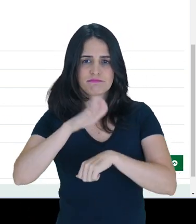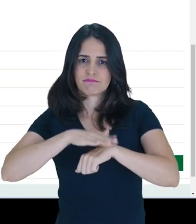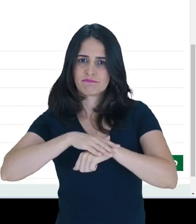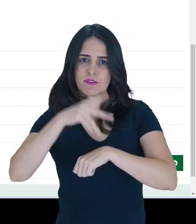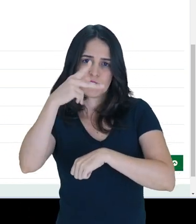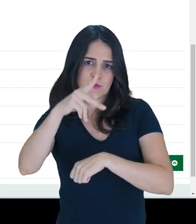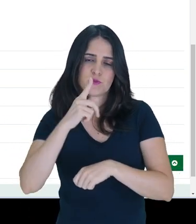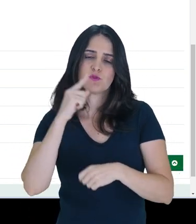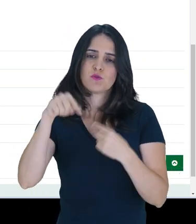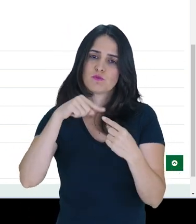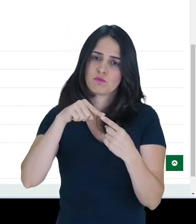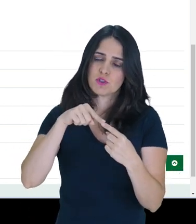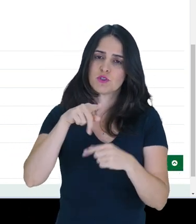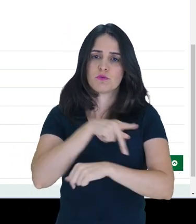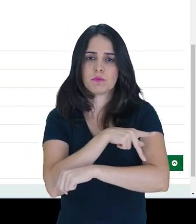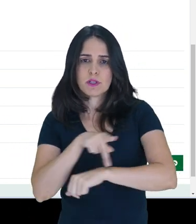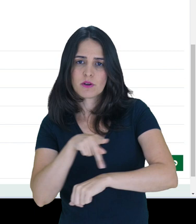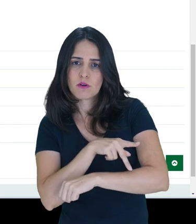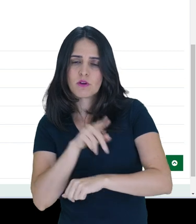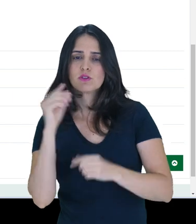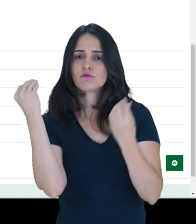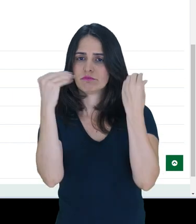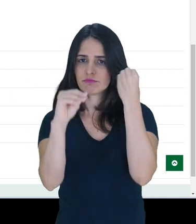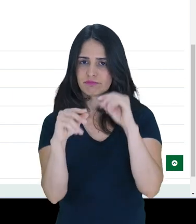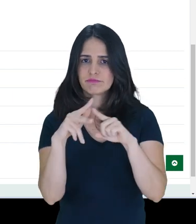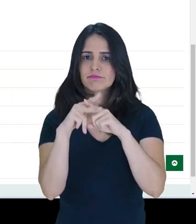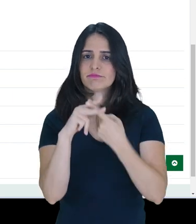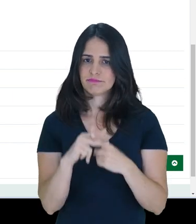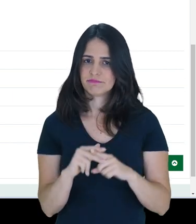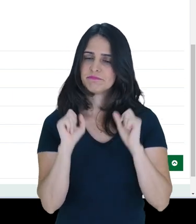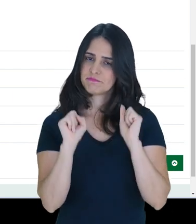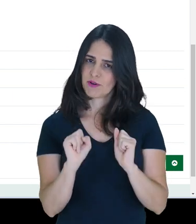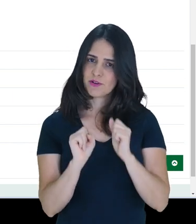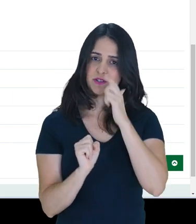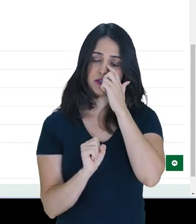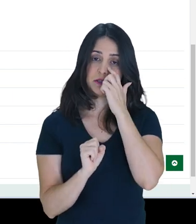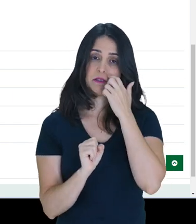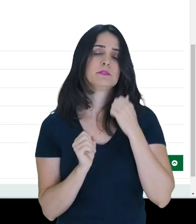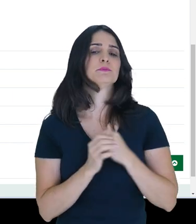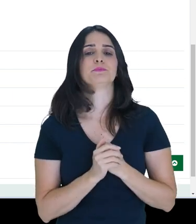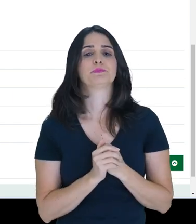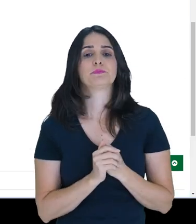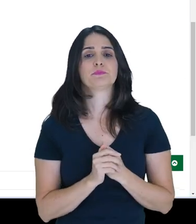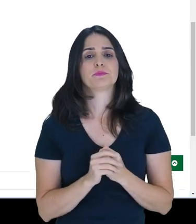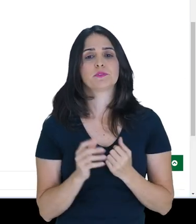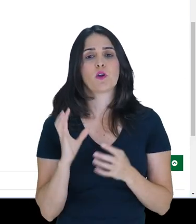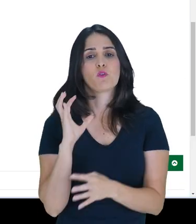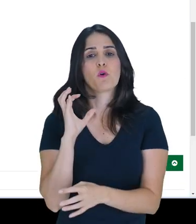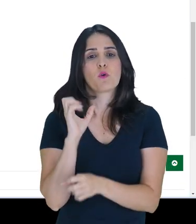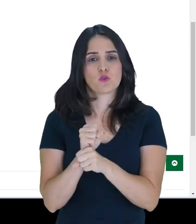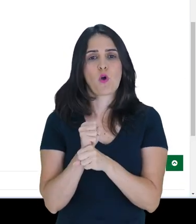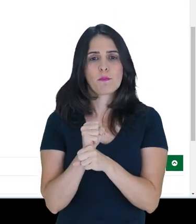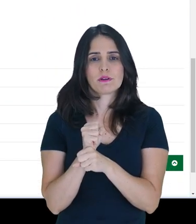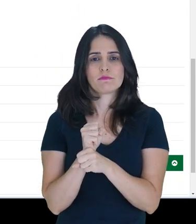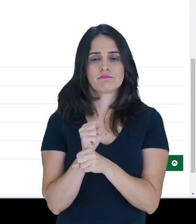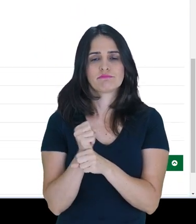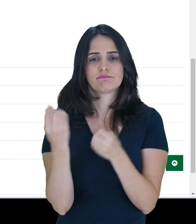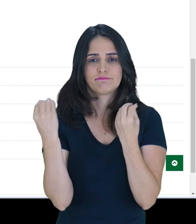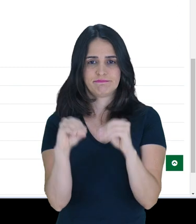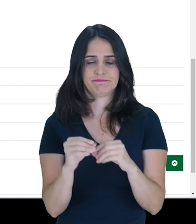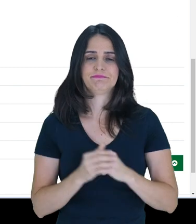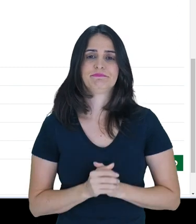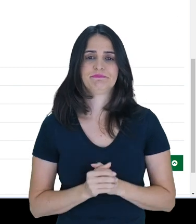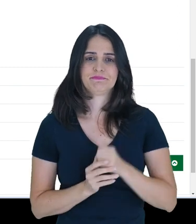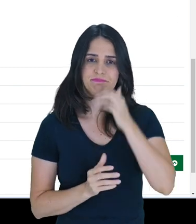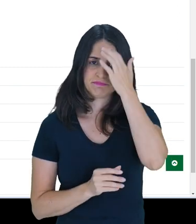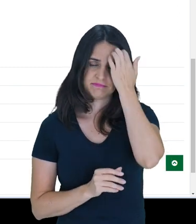mais uma vez dependendo do seu objetivo pedagógico então vou deixar aqui por exemplo a soma das avaliações E aí